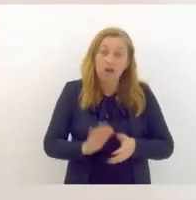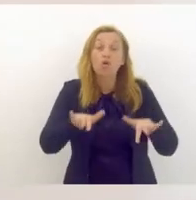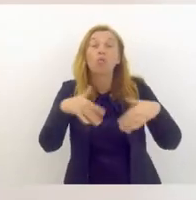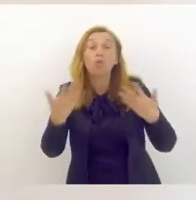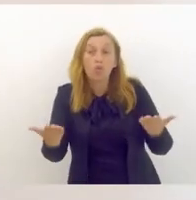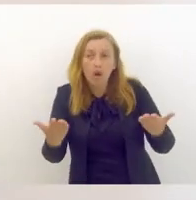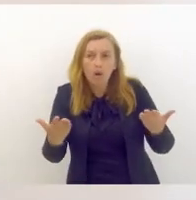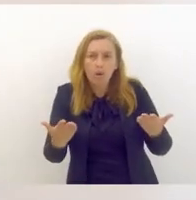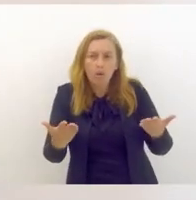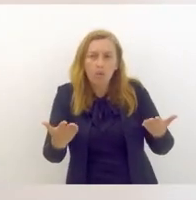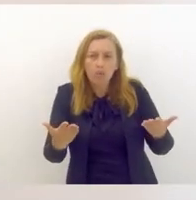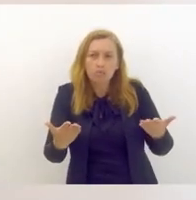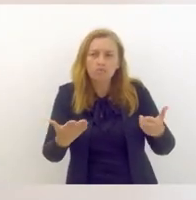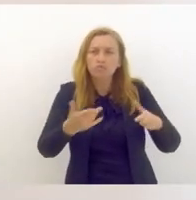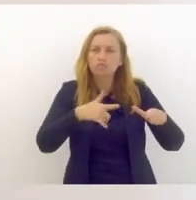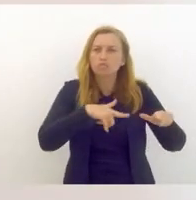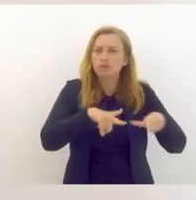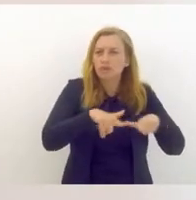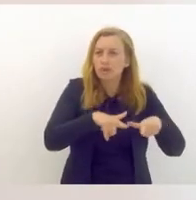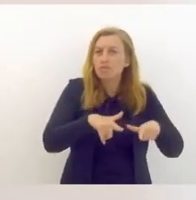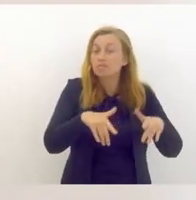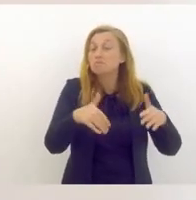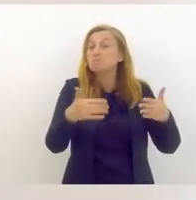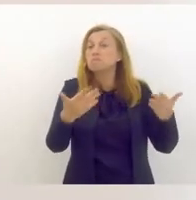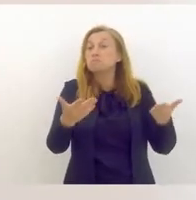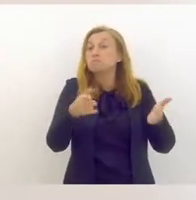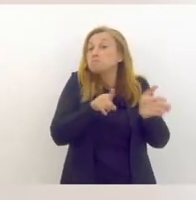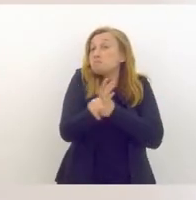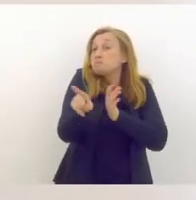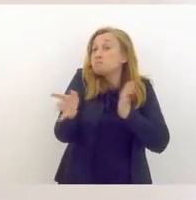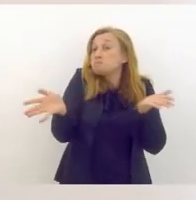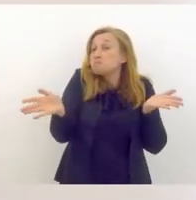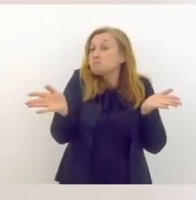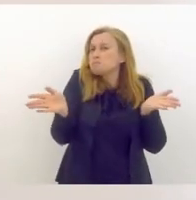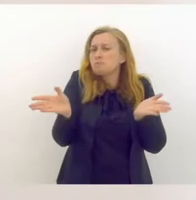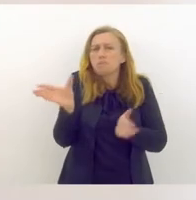essas demandas, se pergunta,